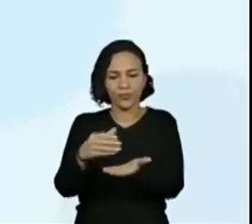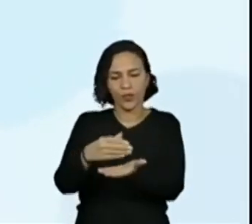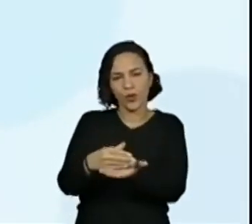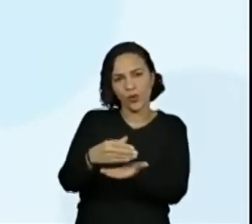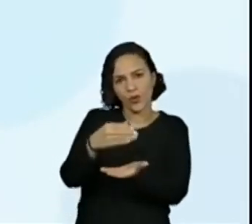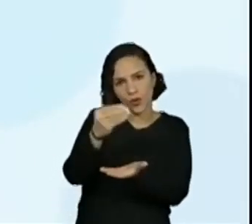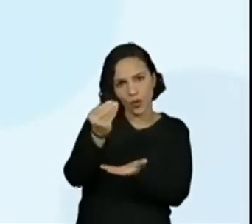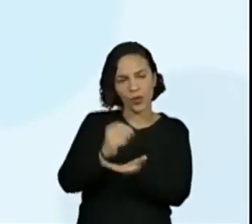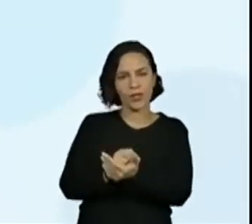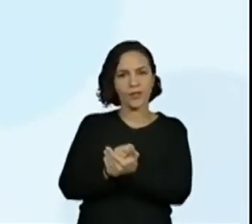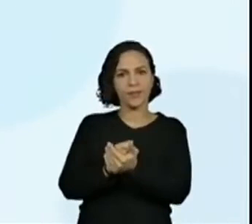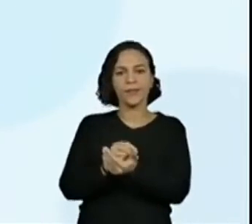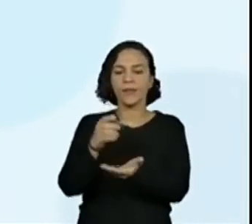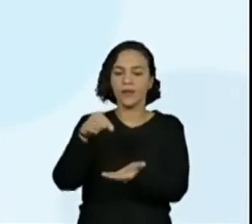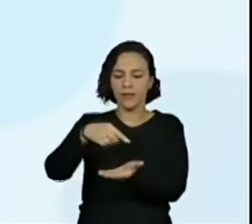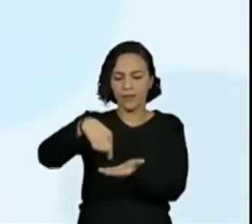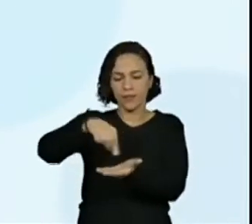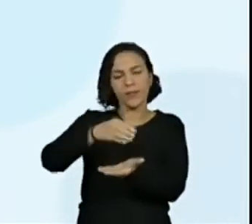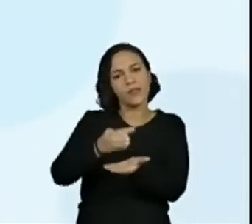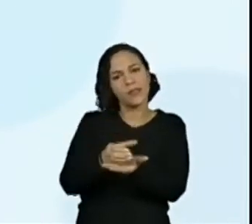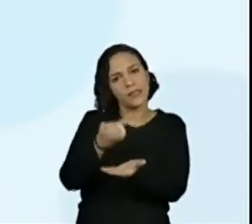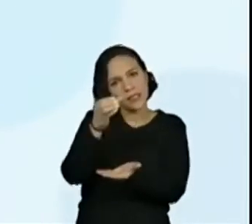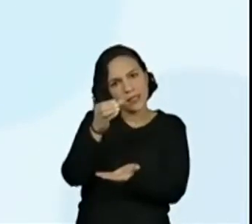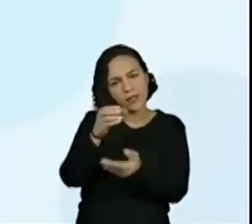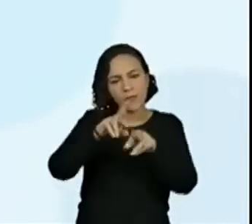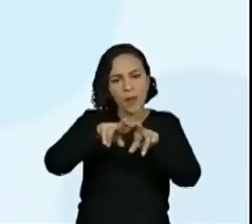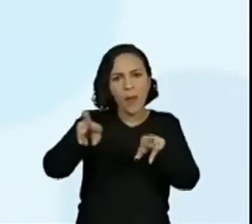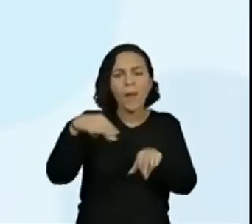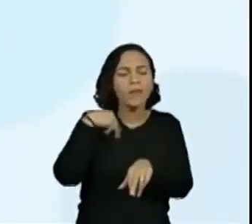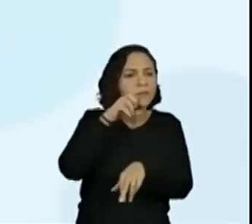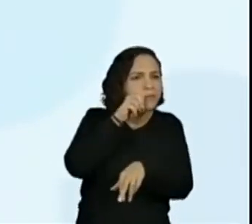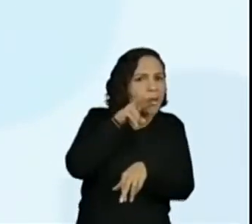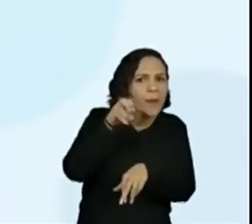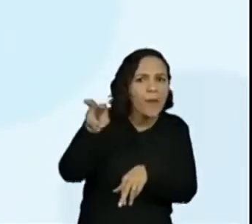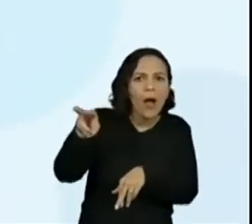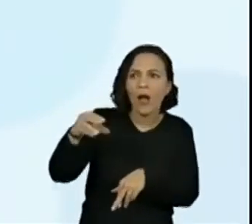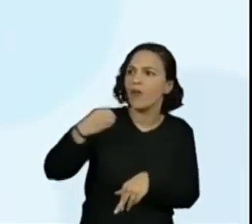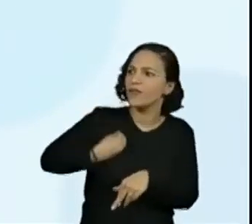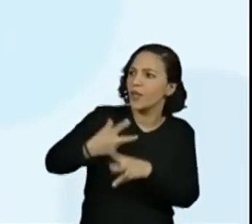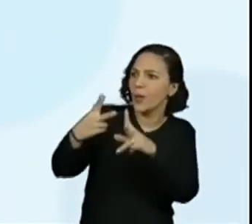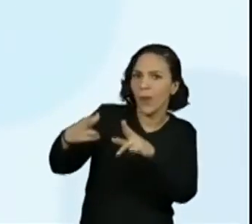blocos retangulares a objetos cotidianos do mundo físico.